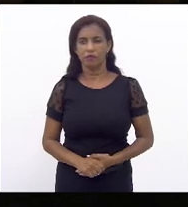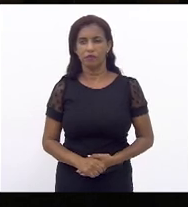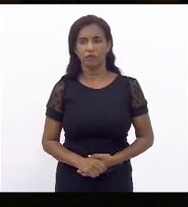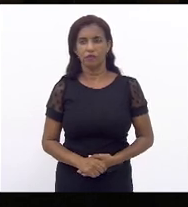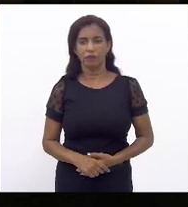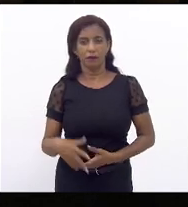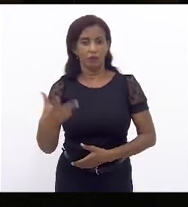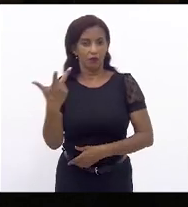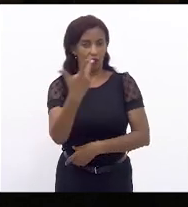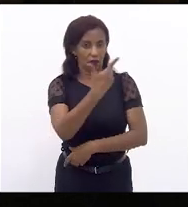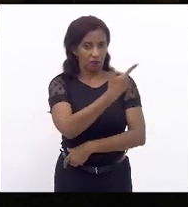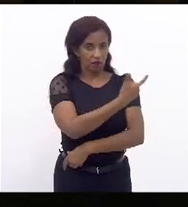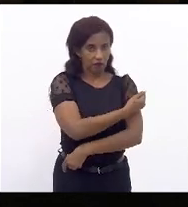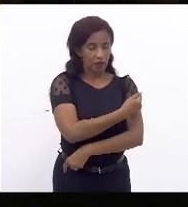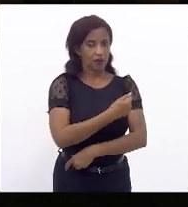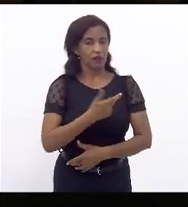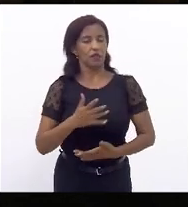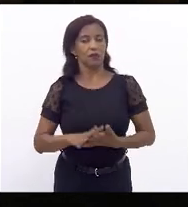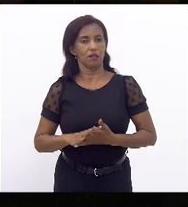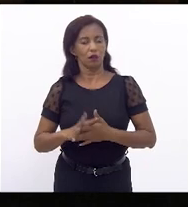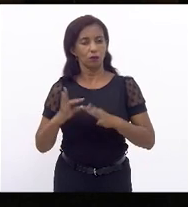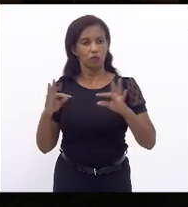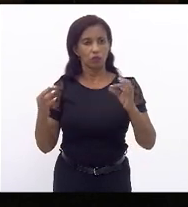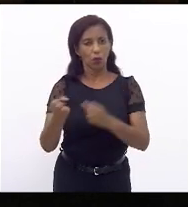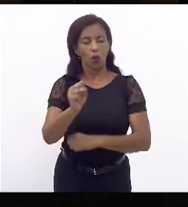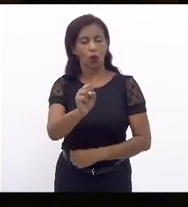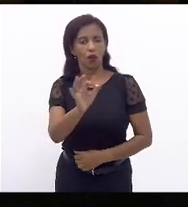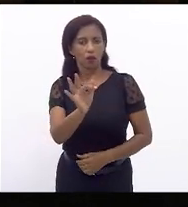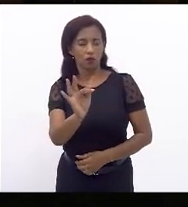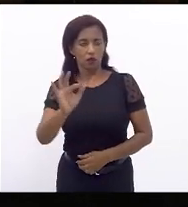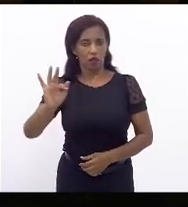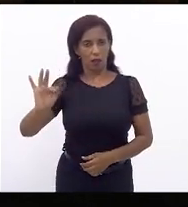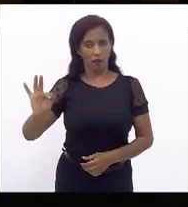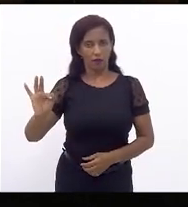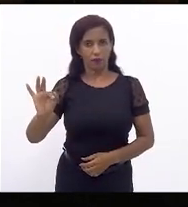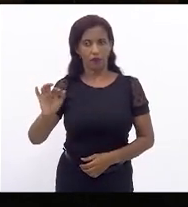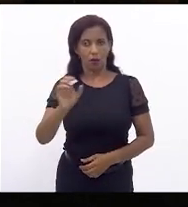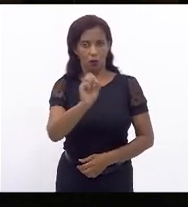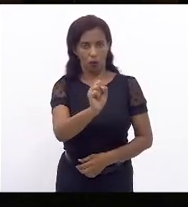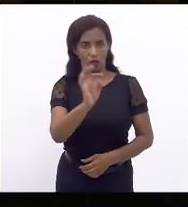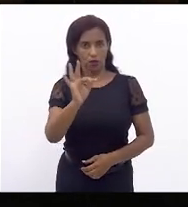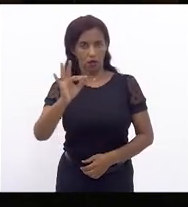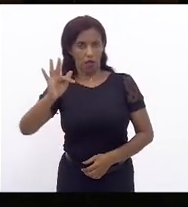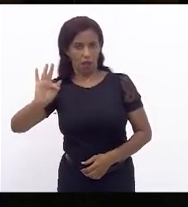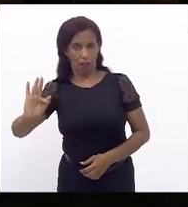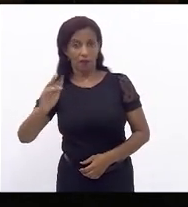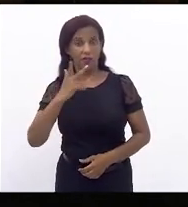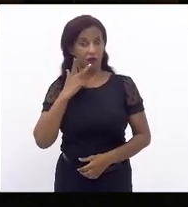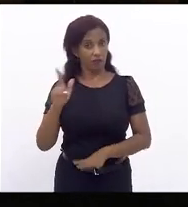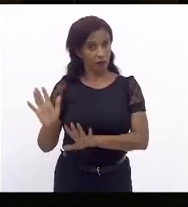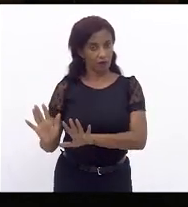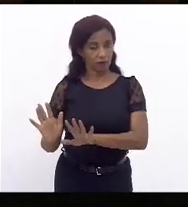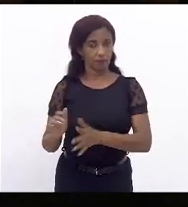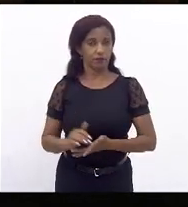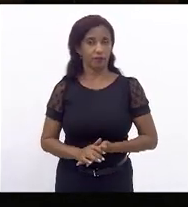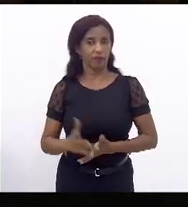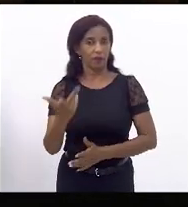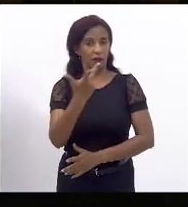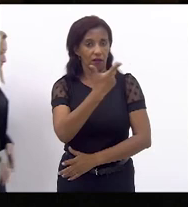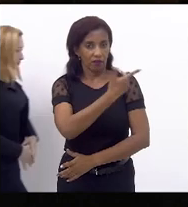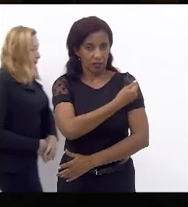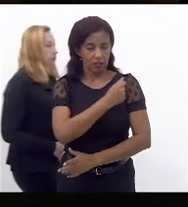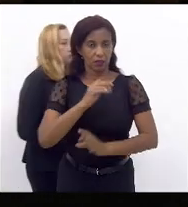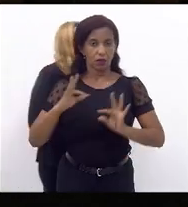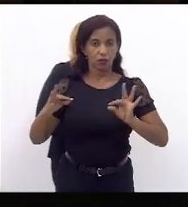a vacinação compulsória, o STF, tá? O STF que está dizendo isso. A